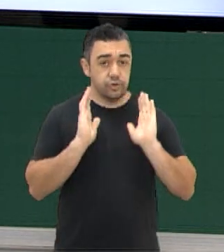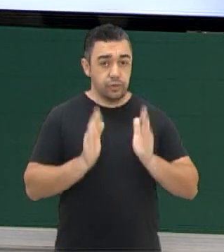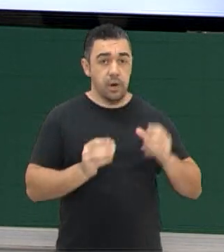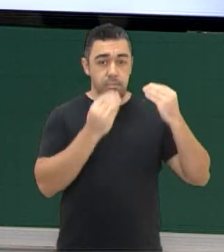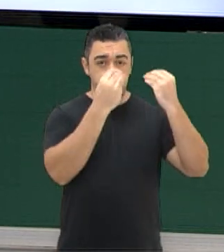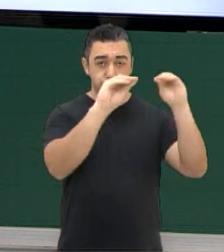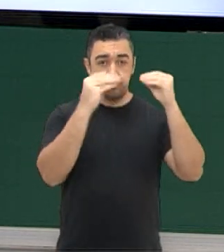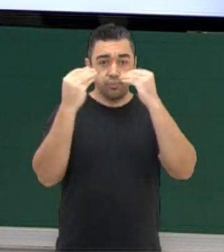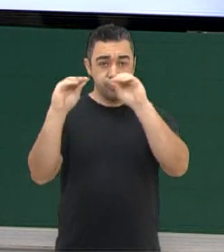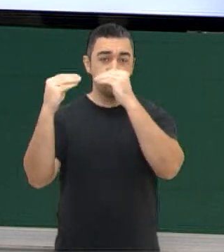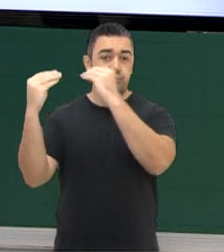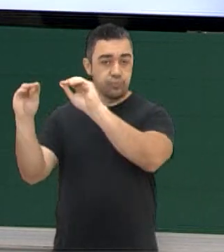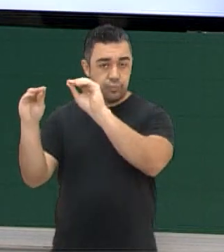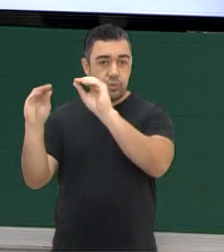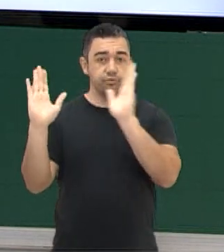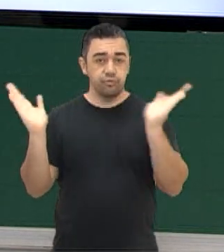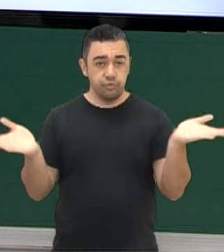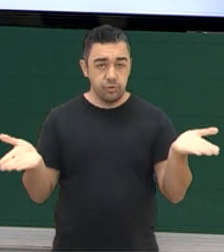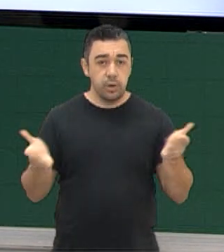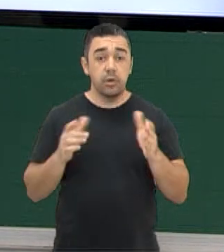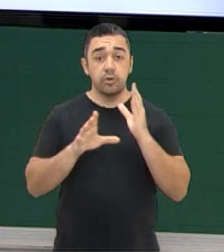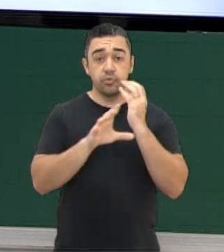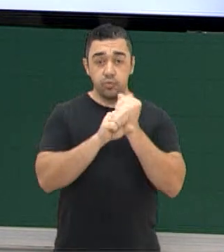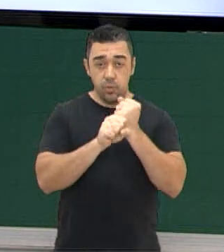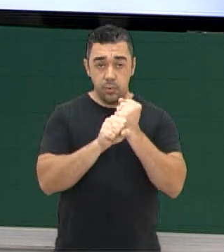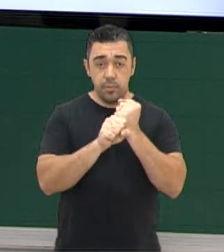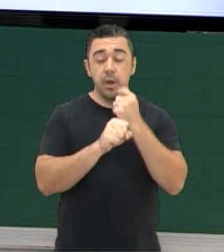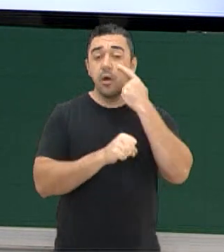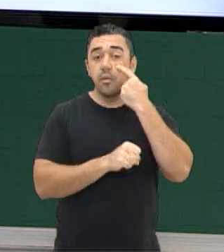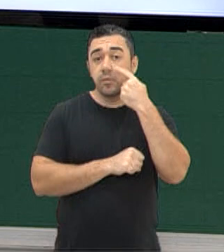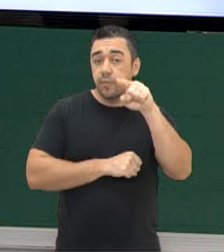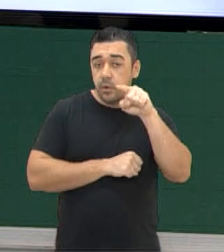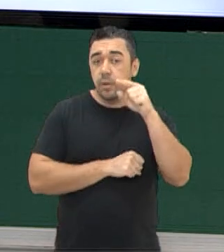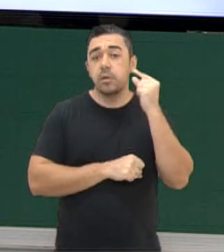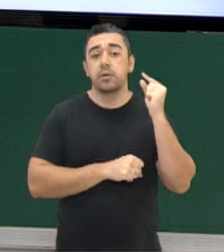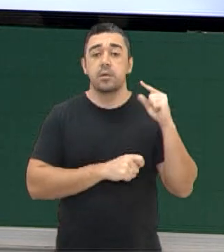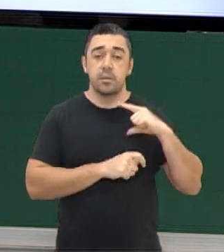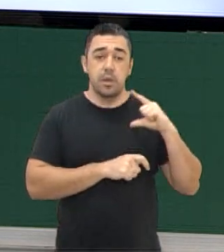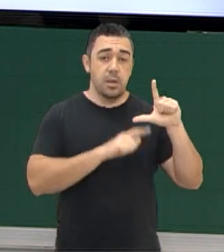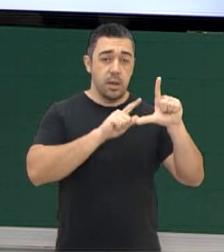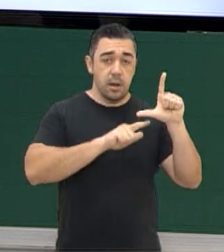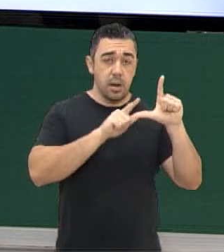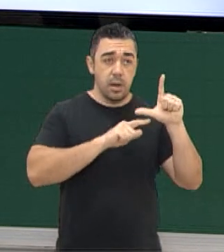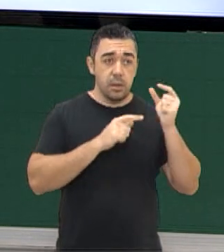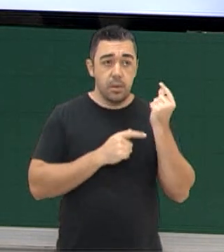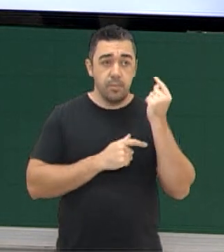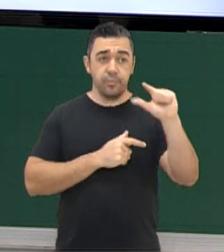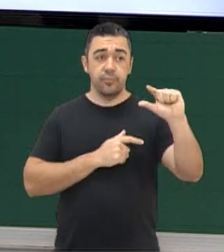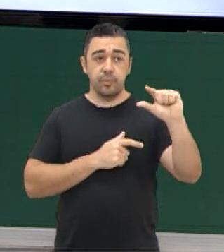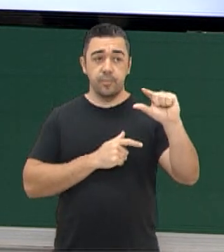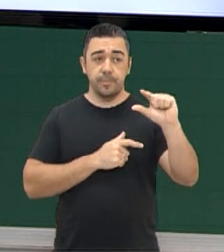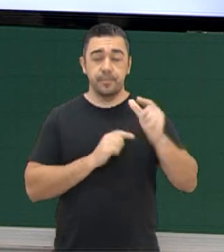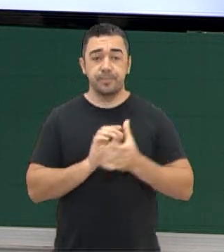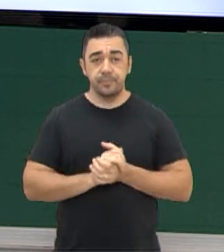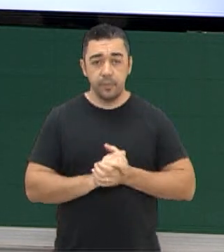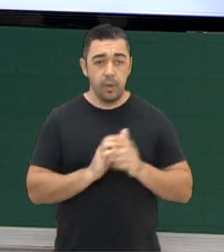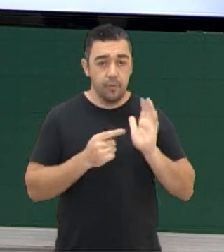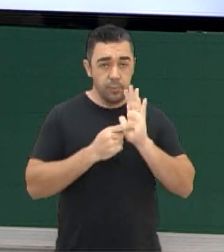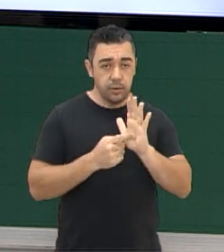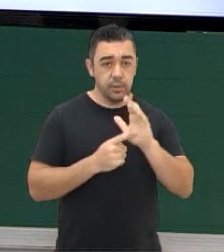estou somando todos os lados, eu vou fazer o quê? Colocar a letra em evidência. Então, eu vou